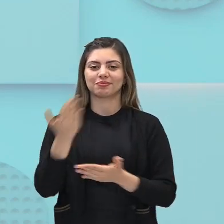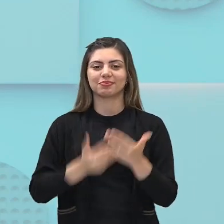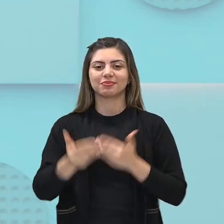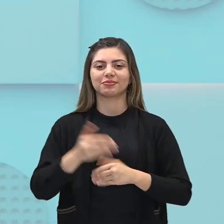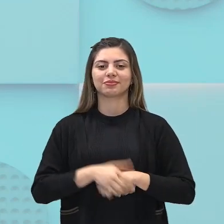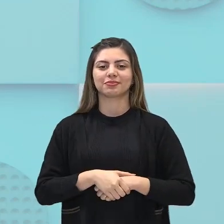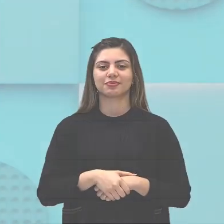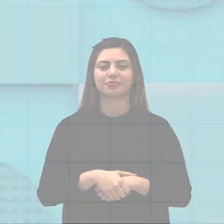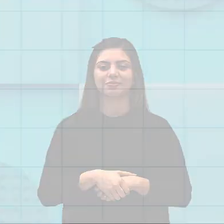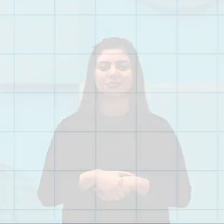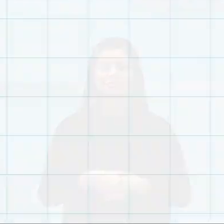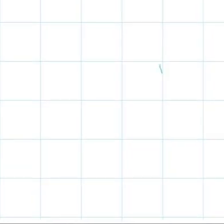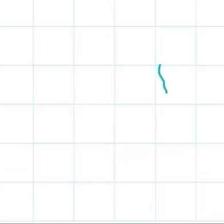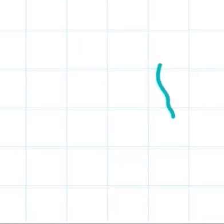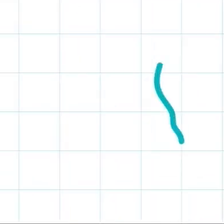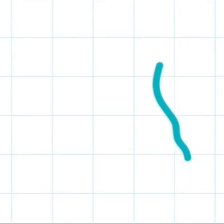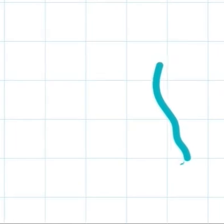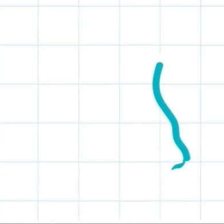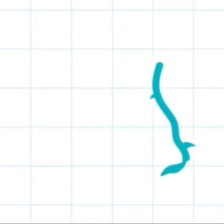ela!